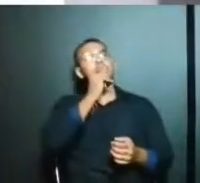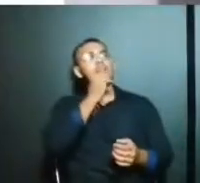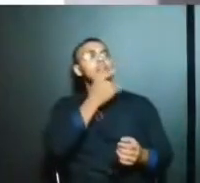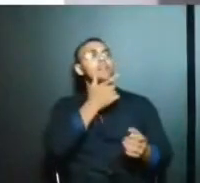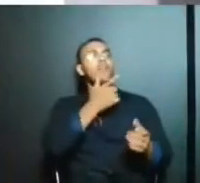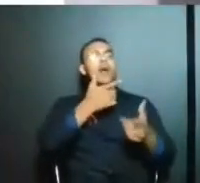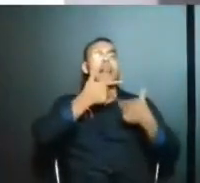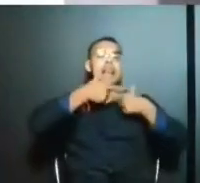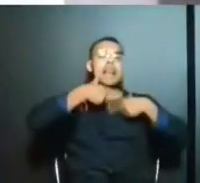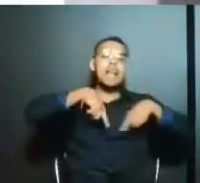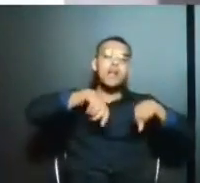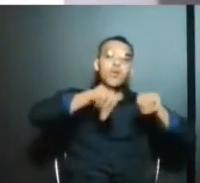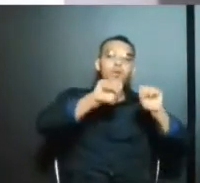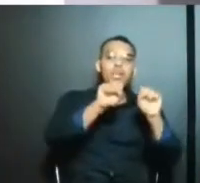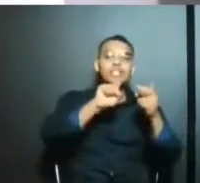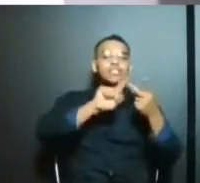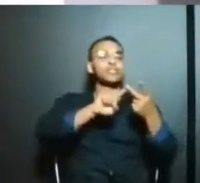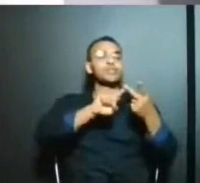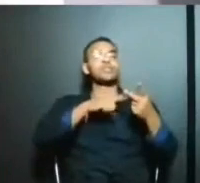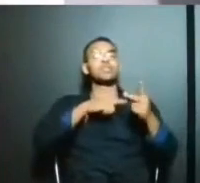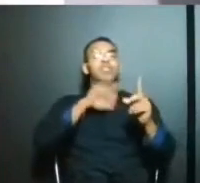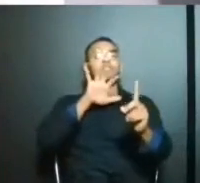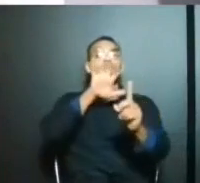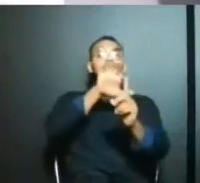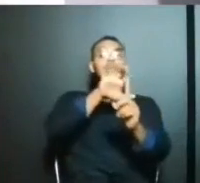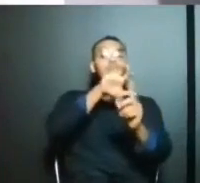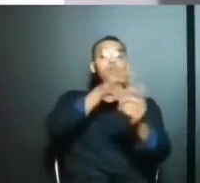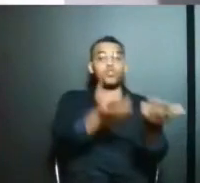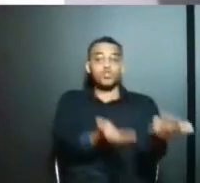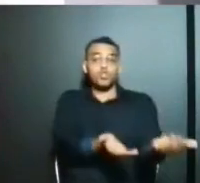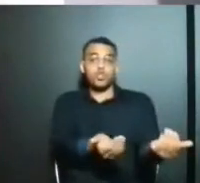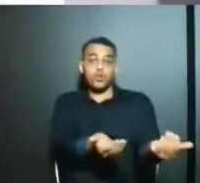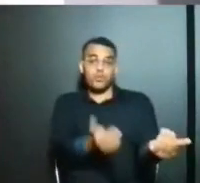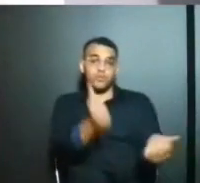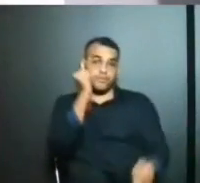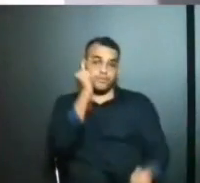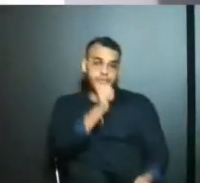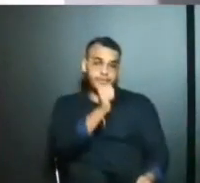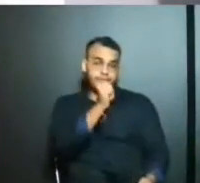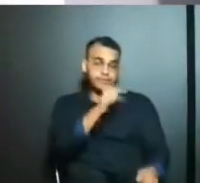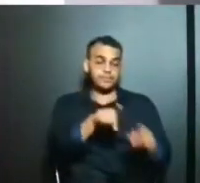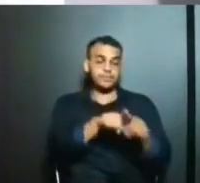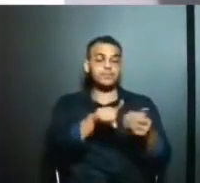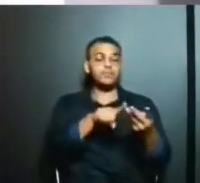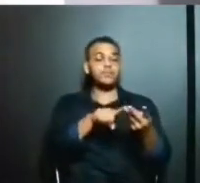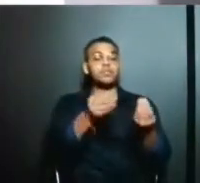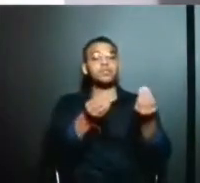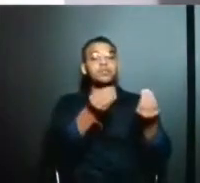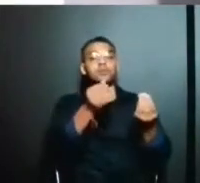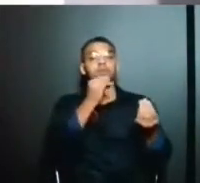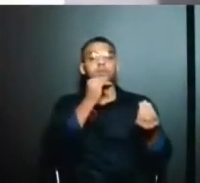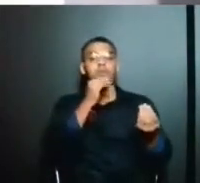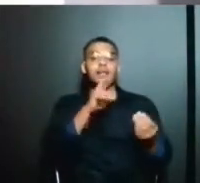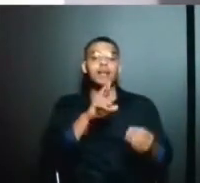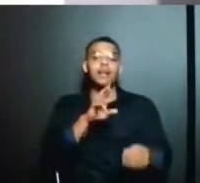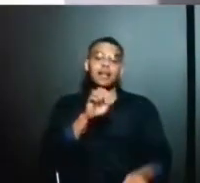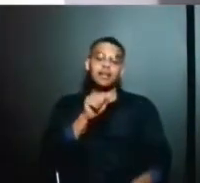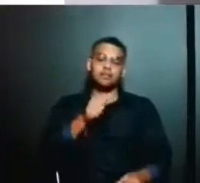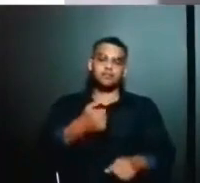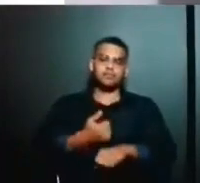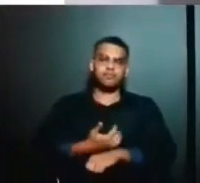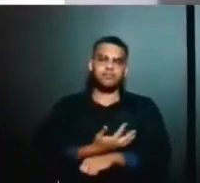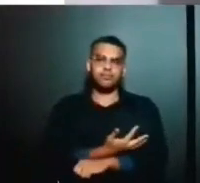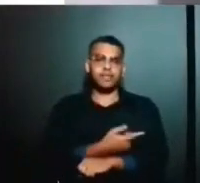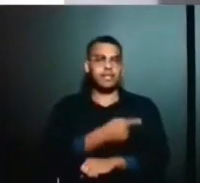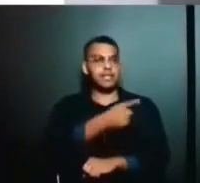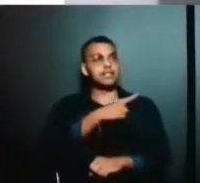principalmente que afetam as mulheres jovens, principalmente que afetam as tendências, reações, emoções. Eles têm todo